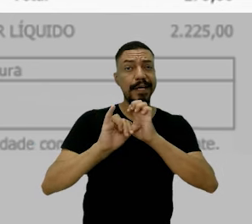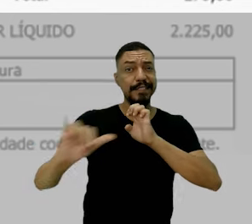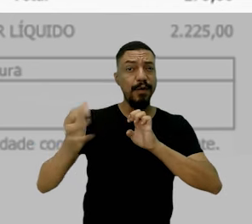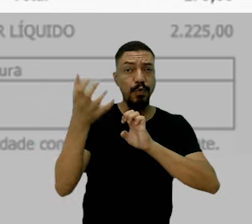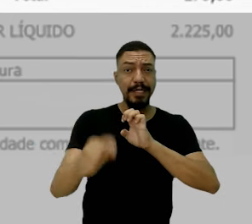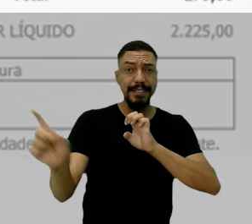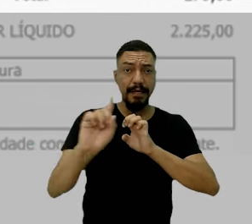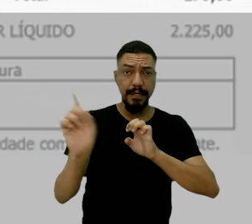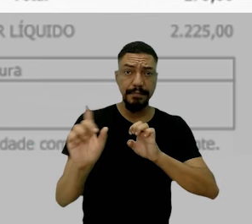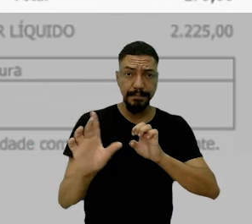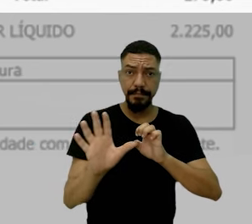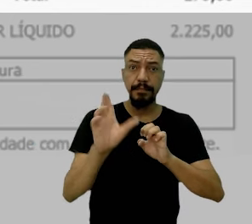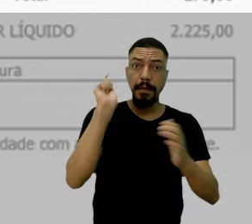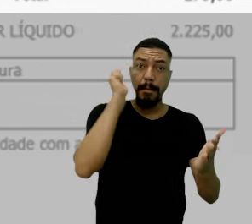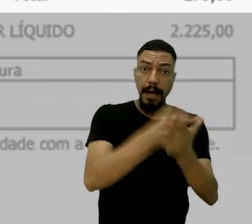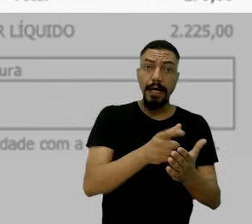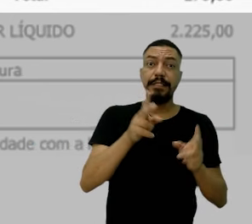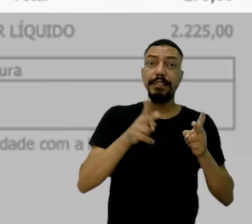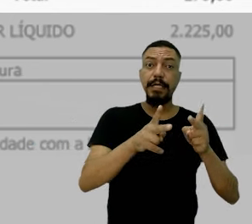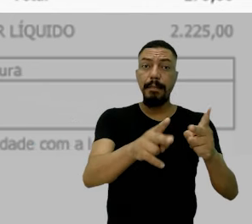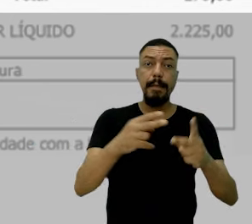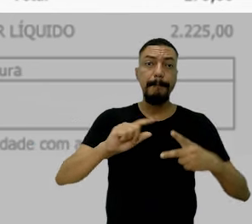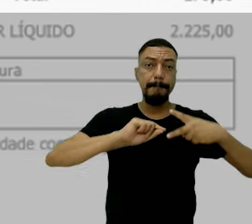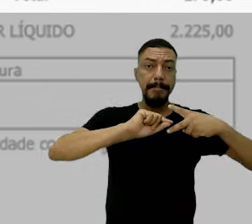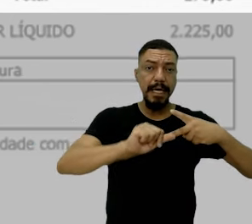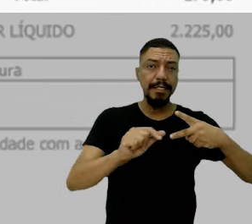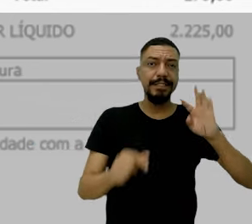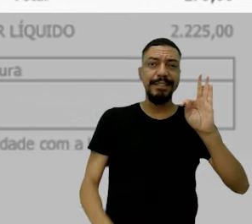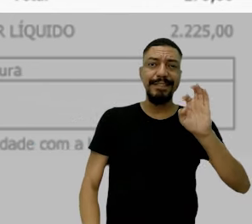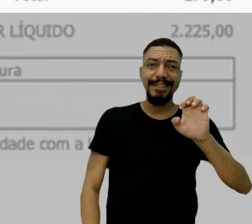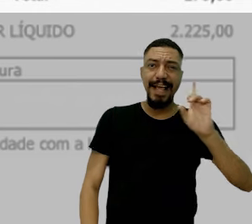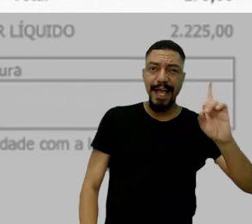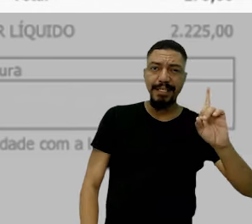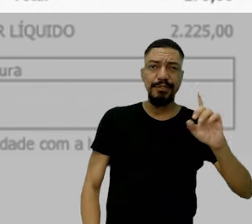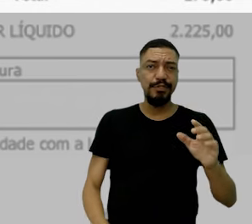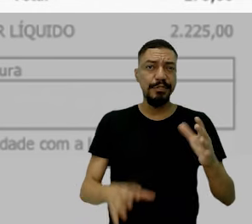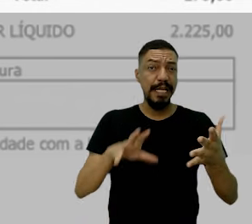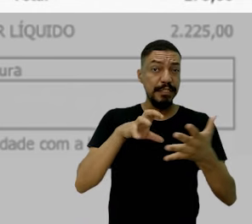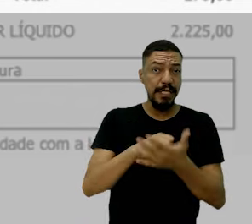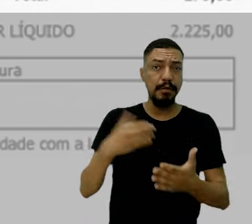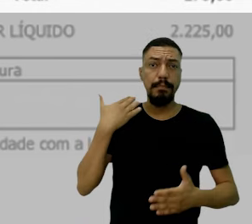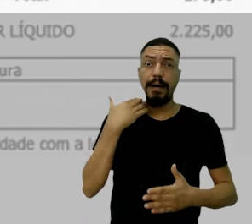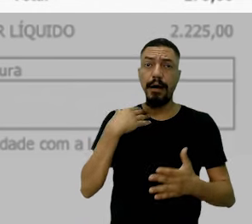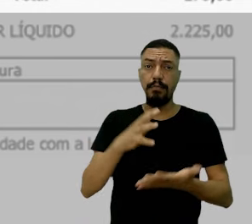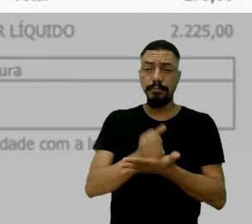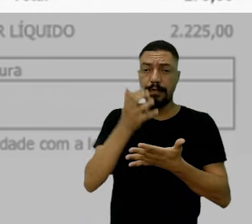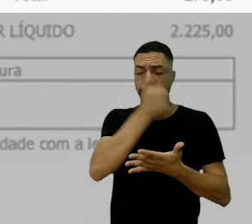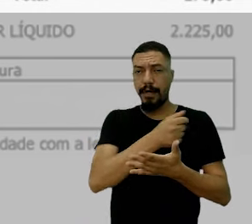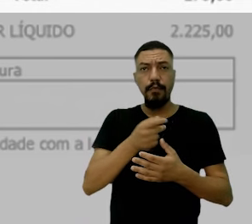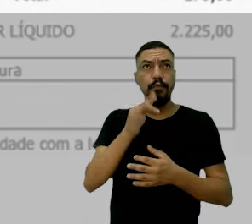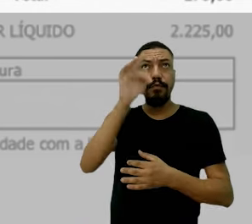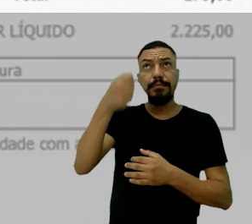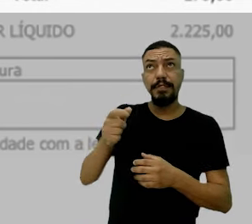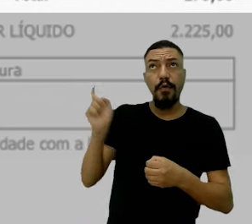editais, inclusive, nem aceita isso. Então, paguem sempre por Pix e por transferência bancária, fica o registro, tem todos